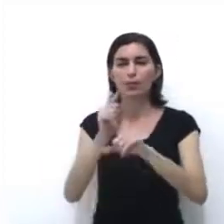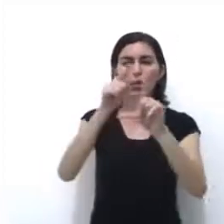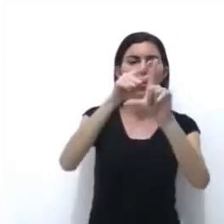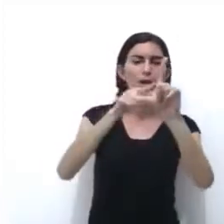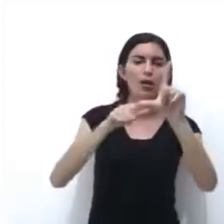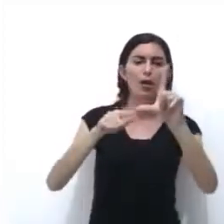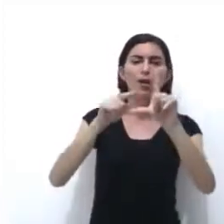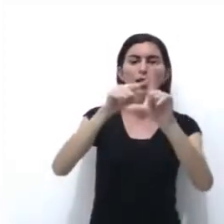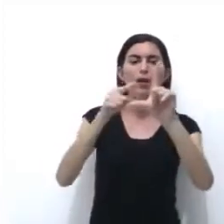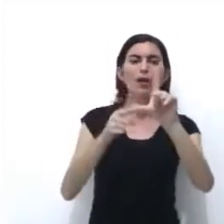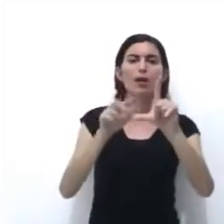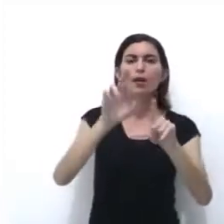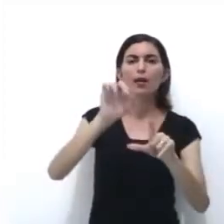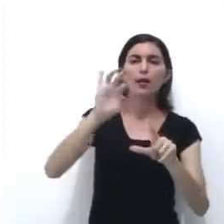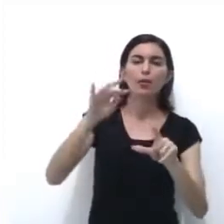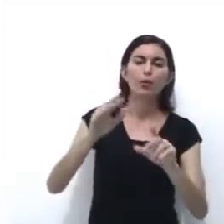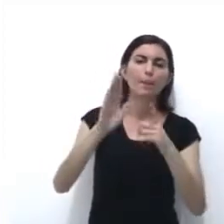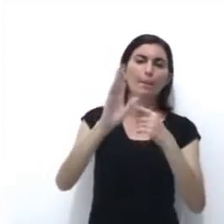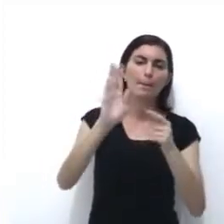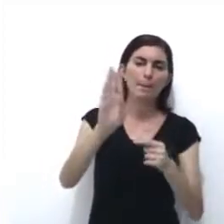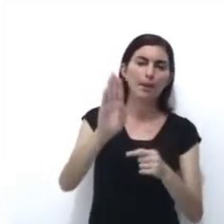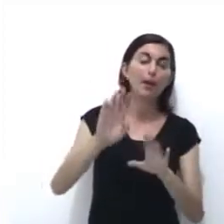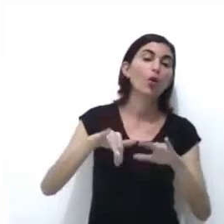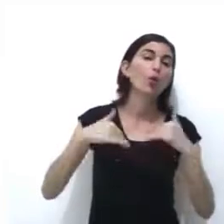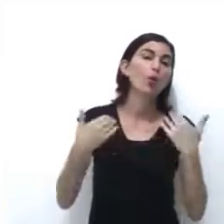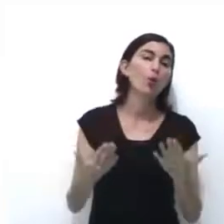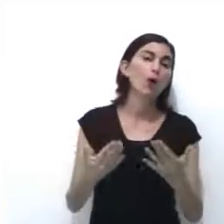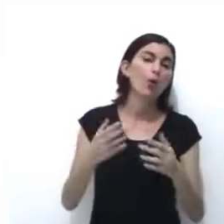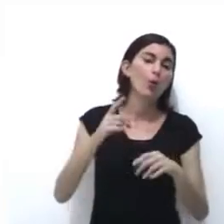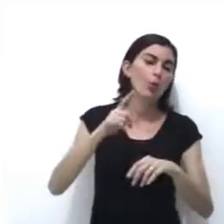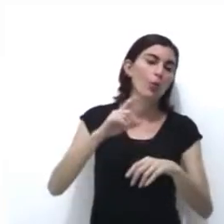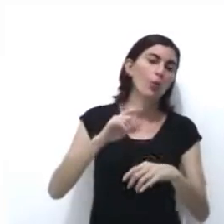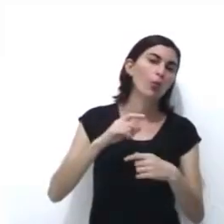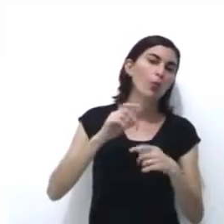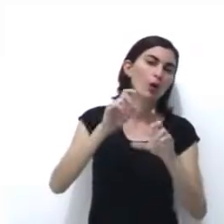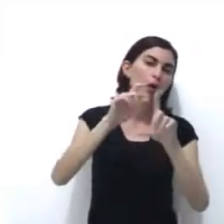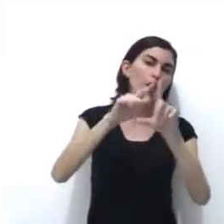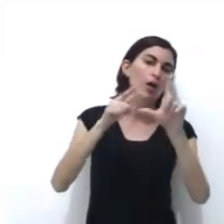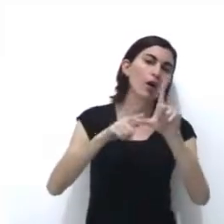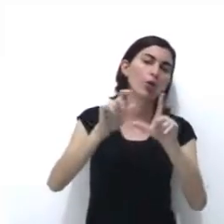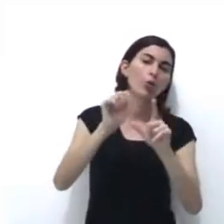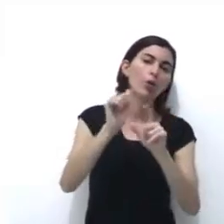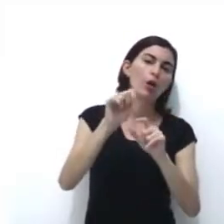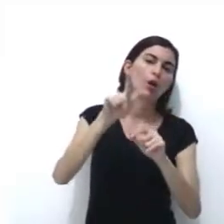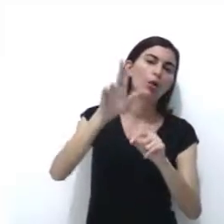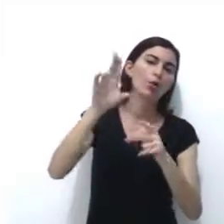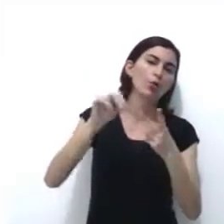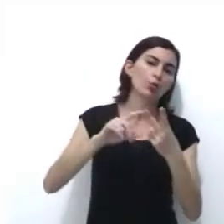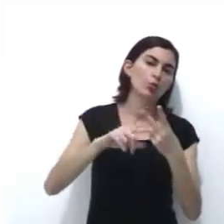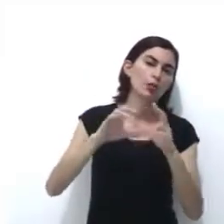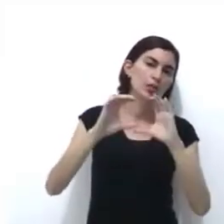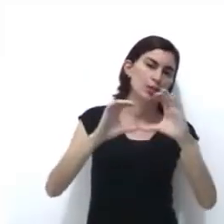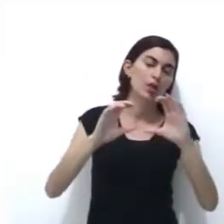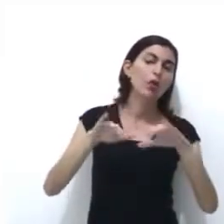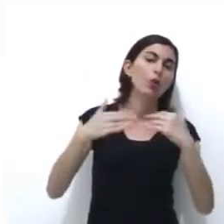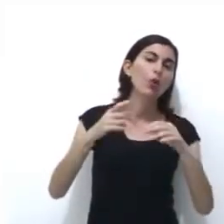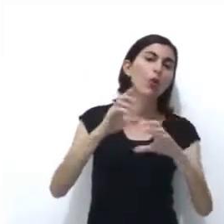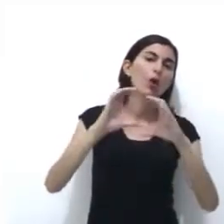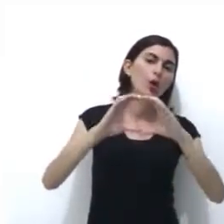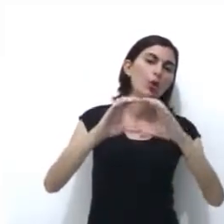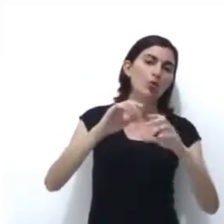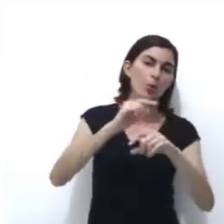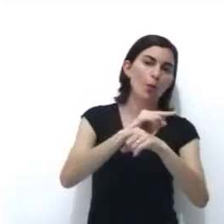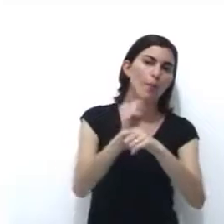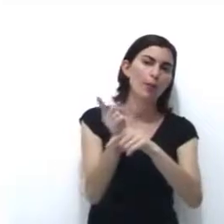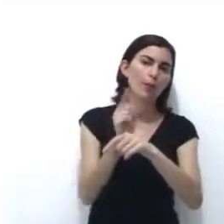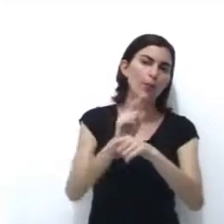ângulo reto? Letra B. Em qual relógio os ponteiros formam um ângulo agudo? E letra C. Em qual